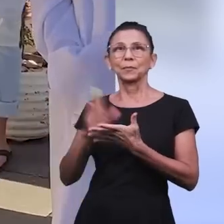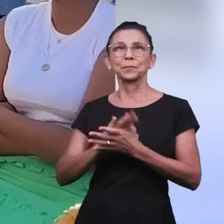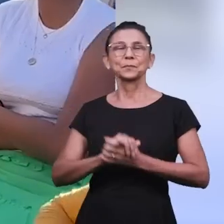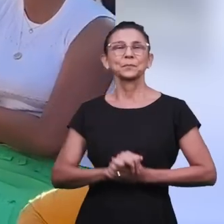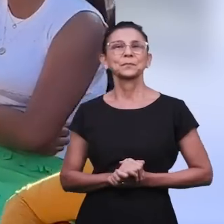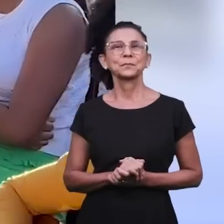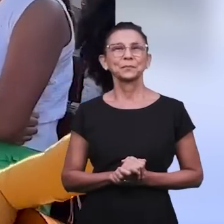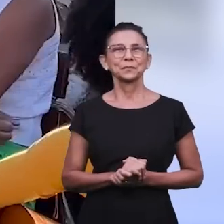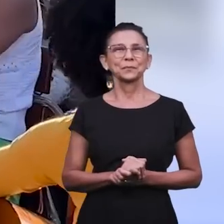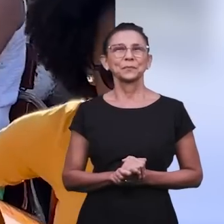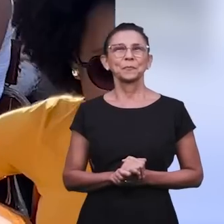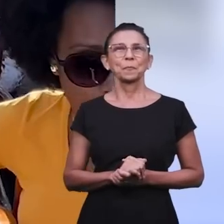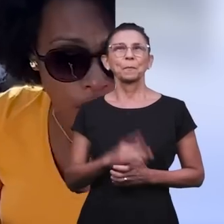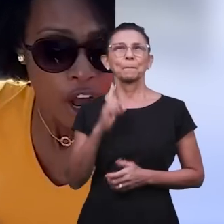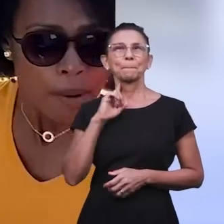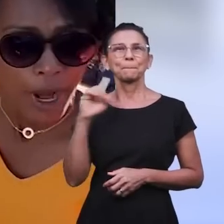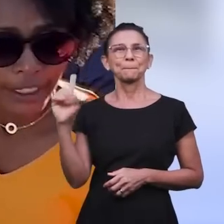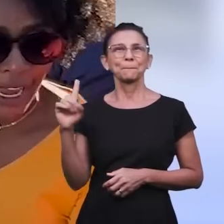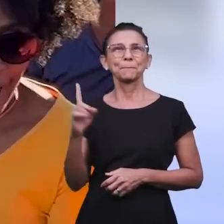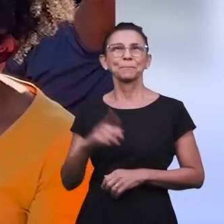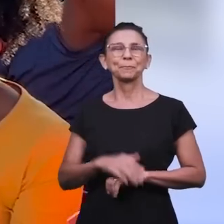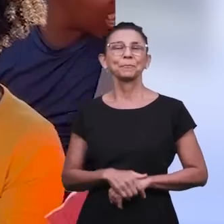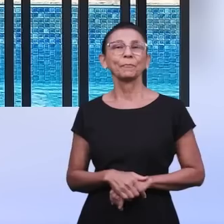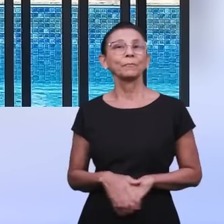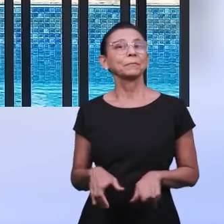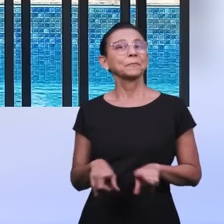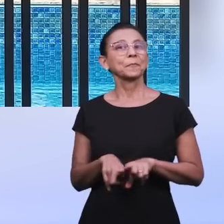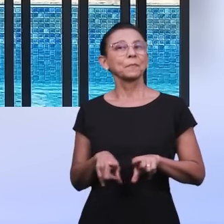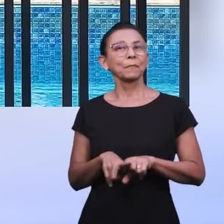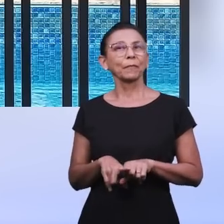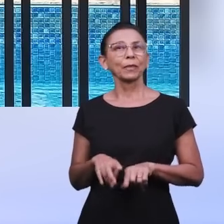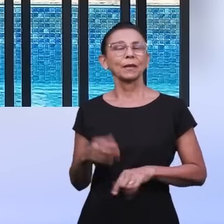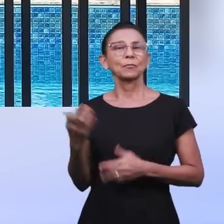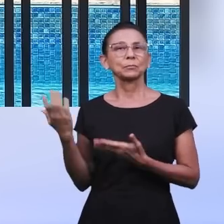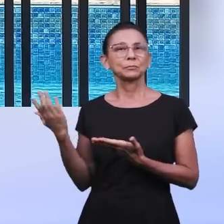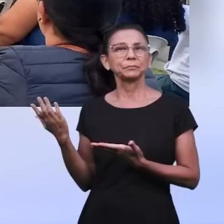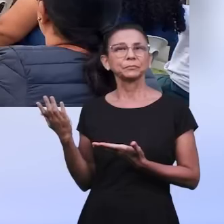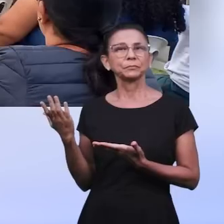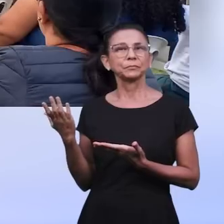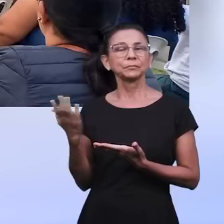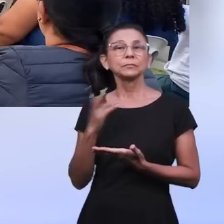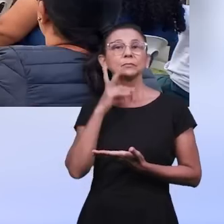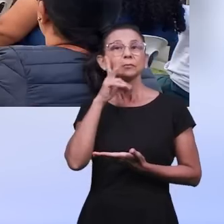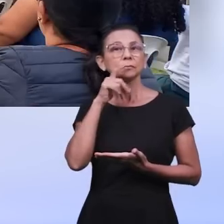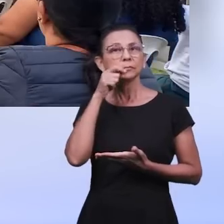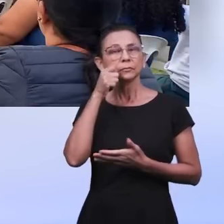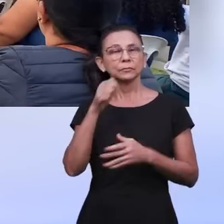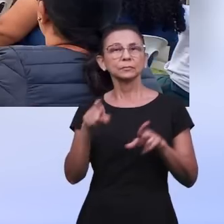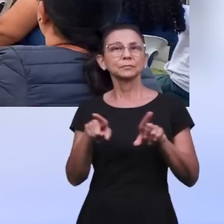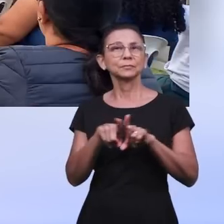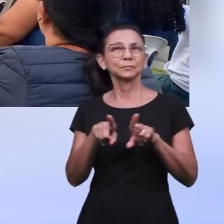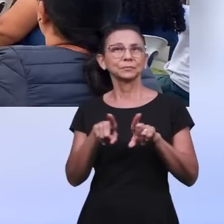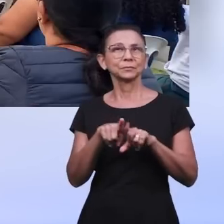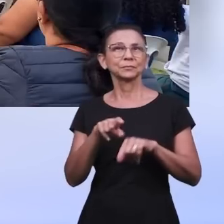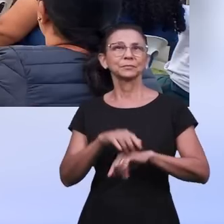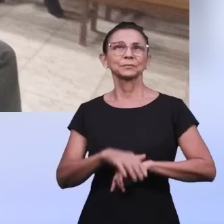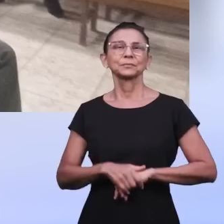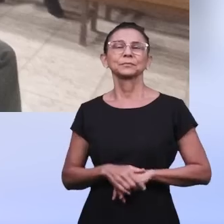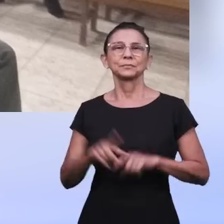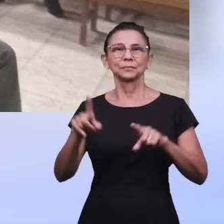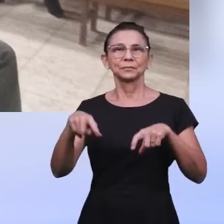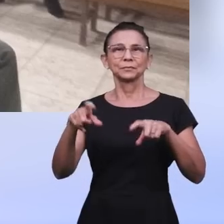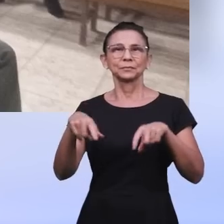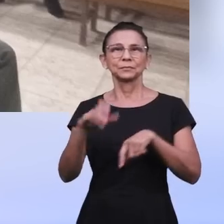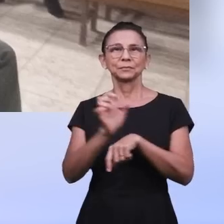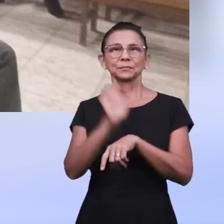ali, no município de Araxá, Minas Gerais. Também tivemos o batismo e também uma ceia em Barra de São